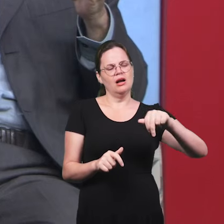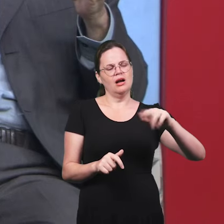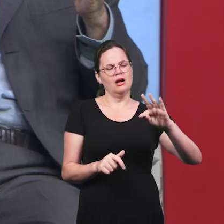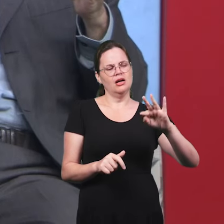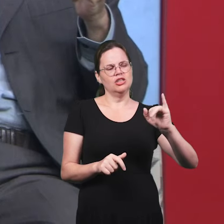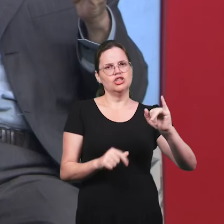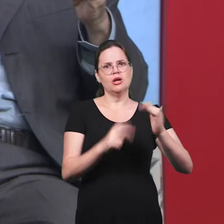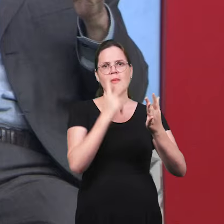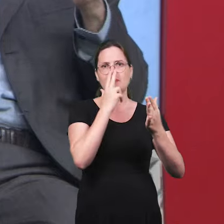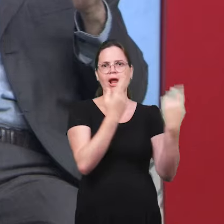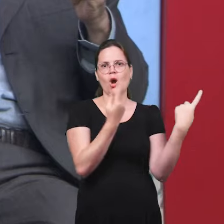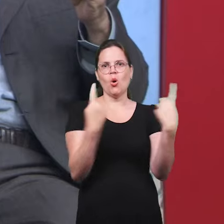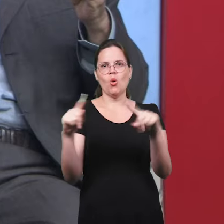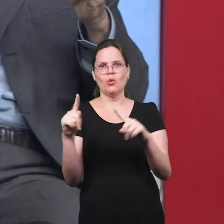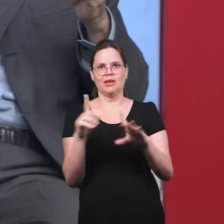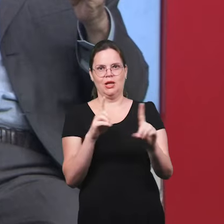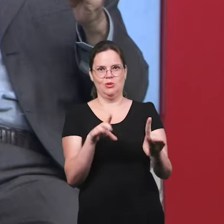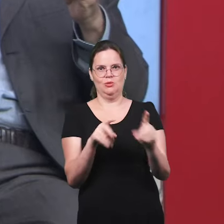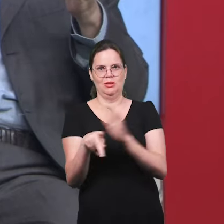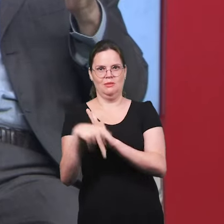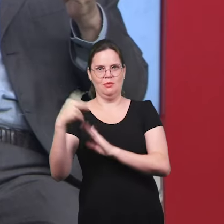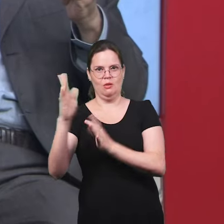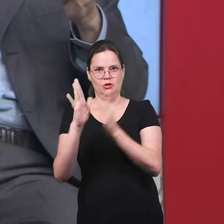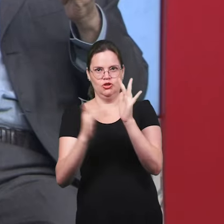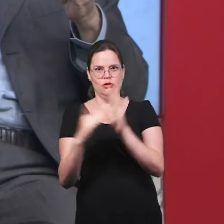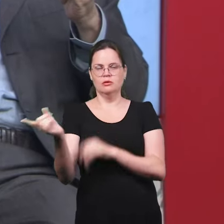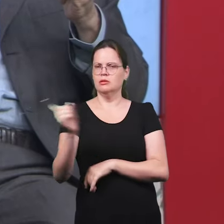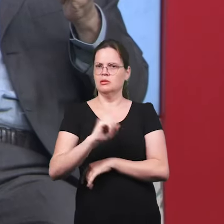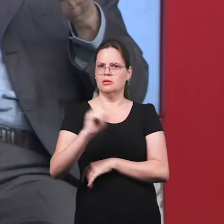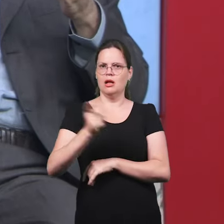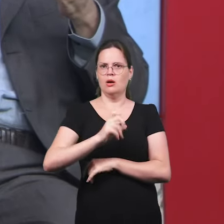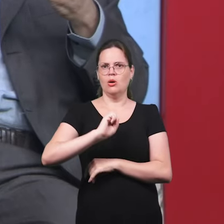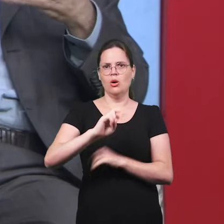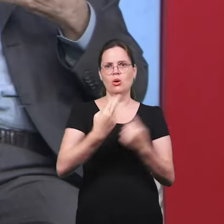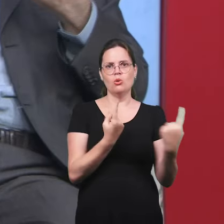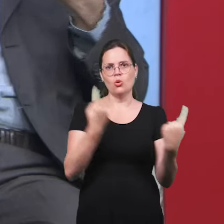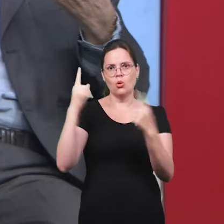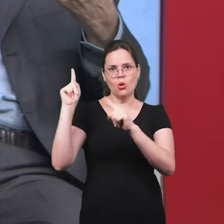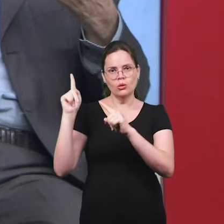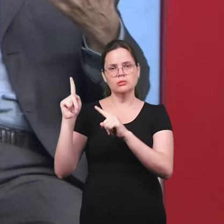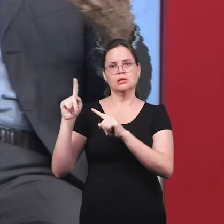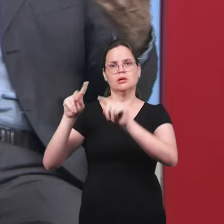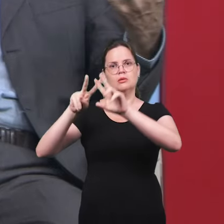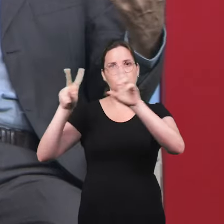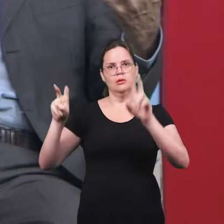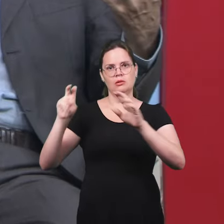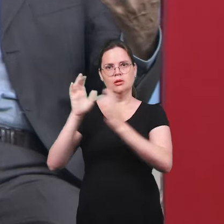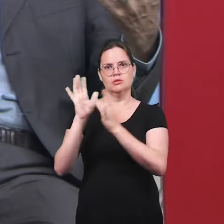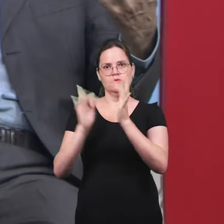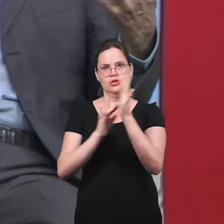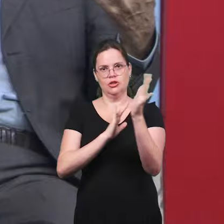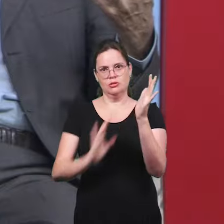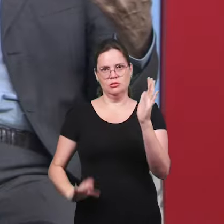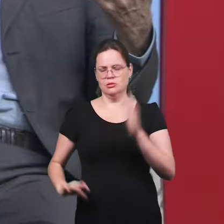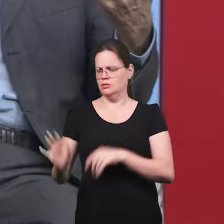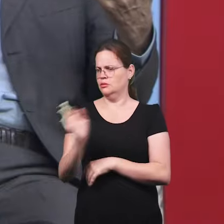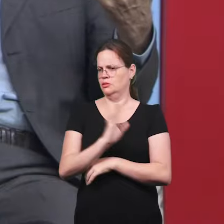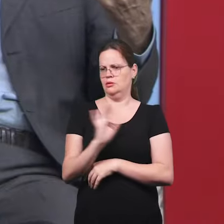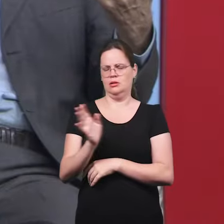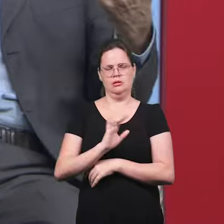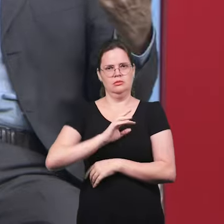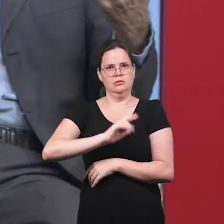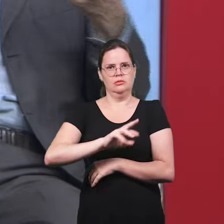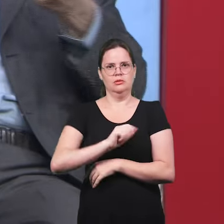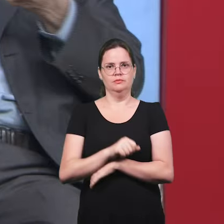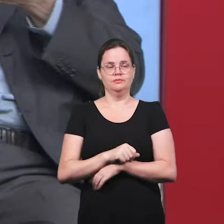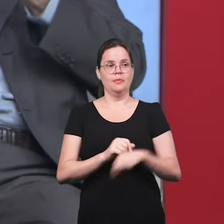é contra a doutrina do Cristo, nem contra o conceito de que Cristo vem. Ele não vai